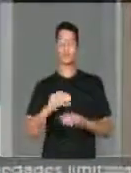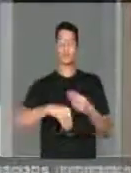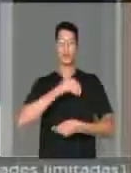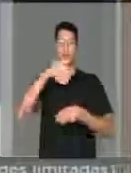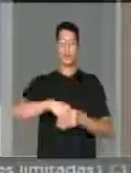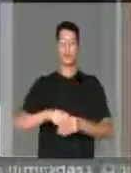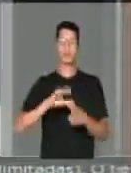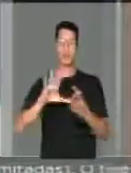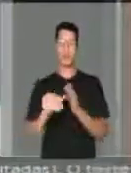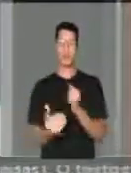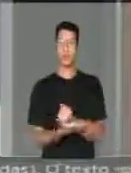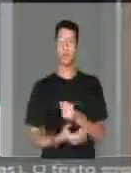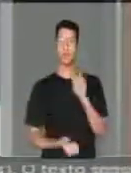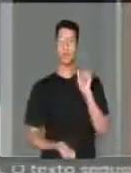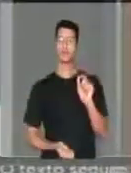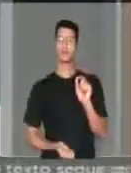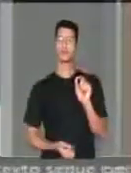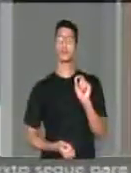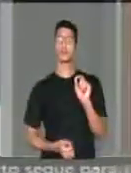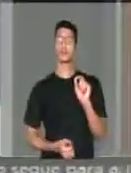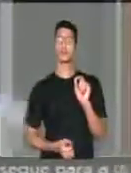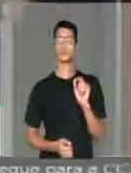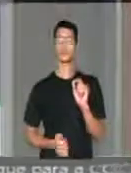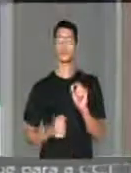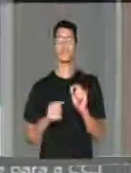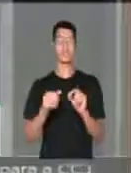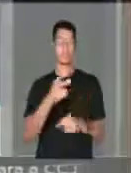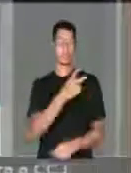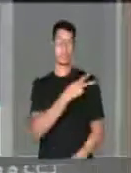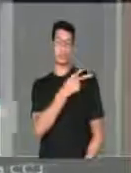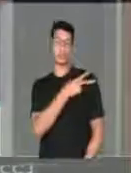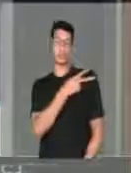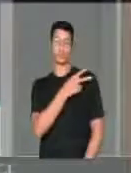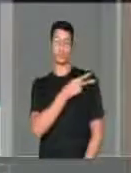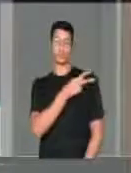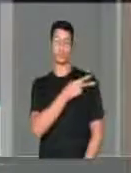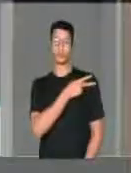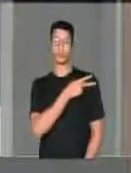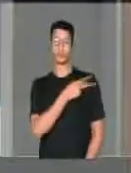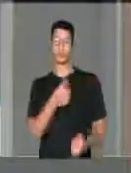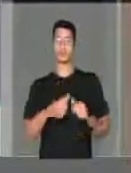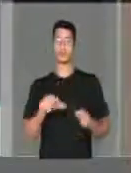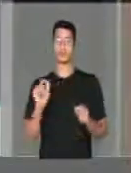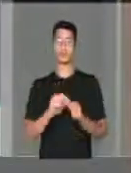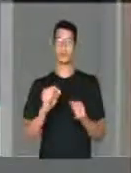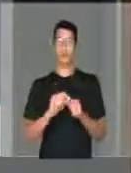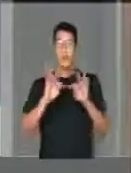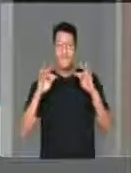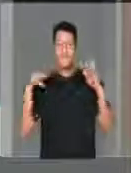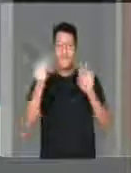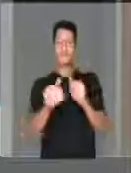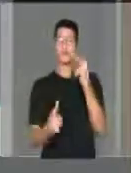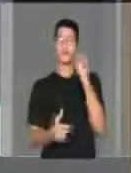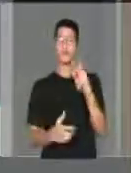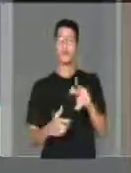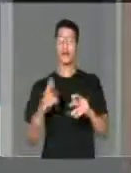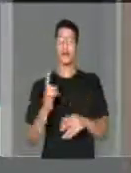envolvido em corrupção e que o chefe está fazendo tudo